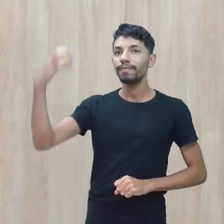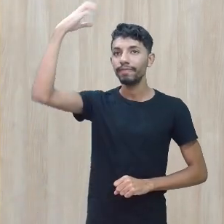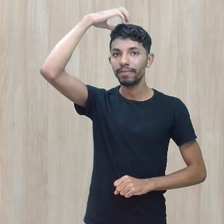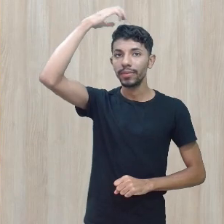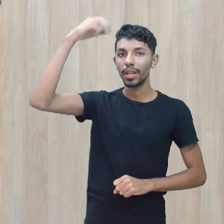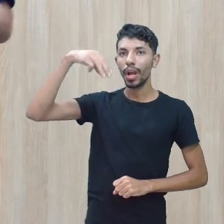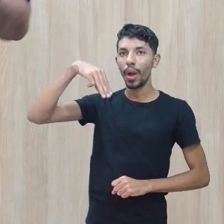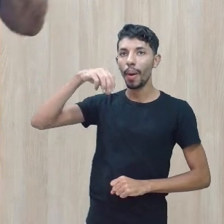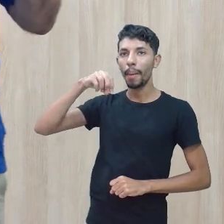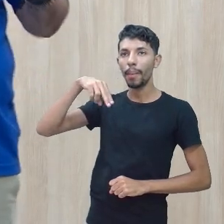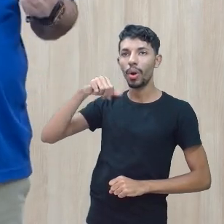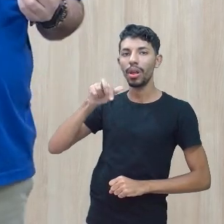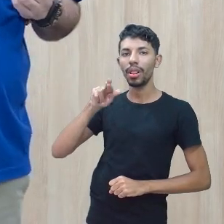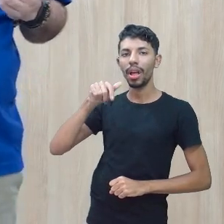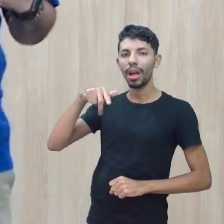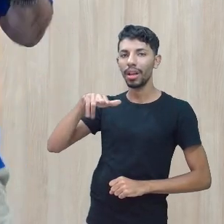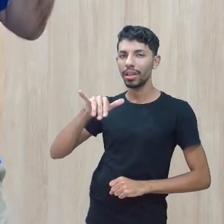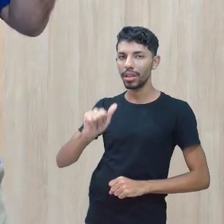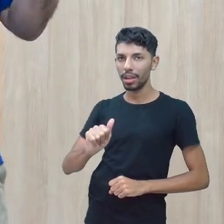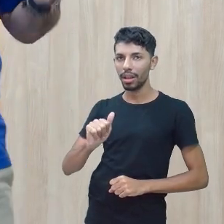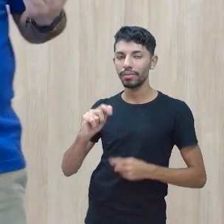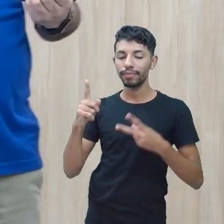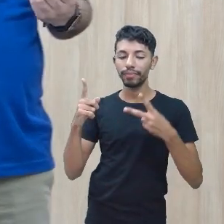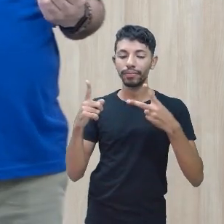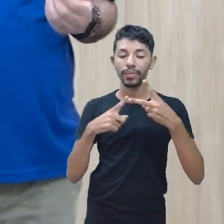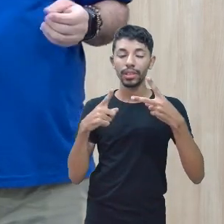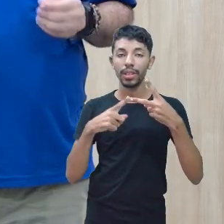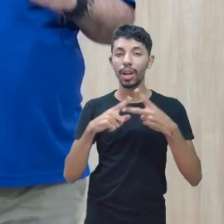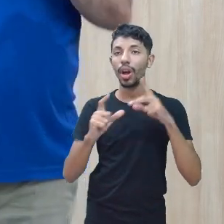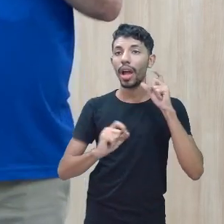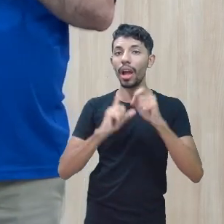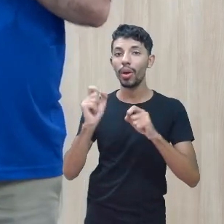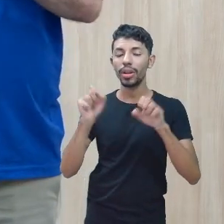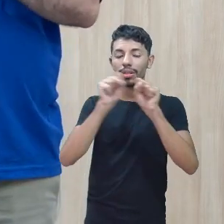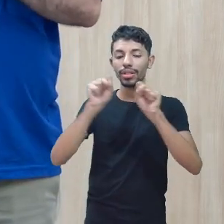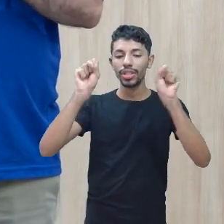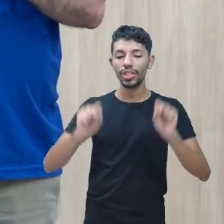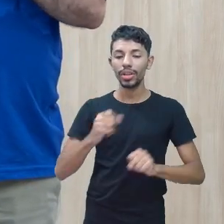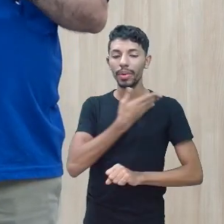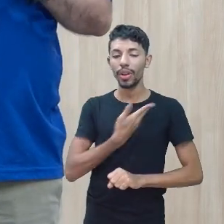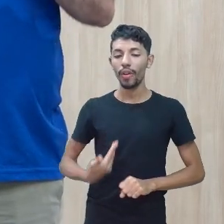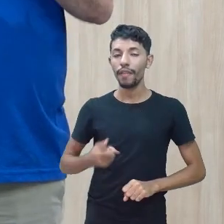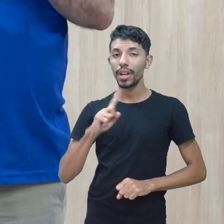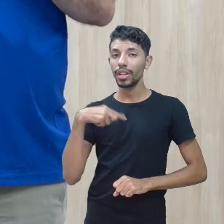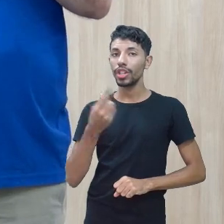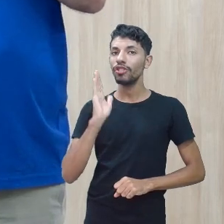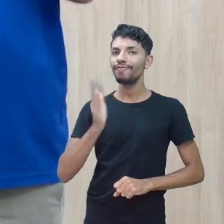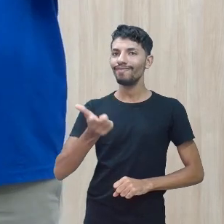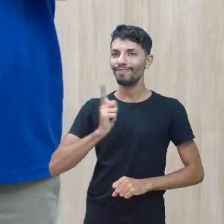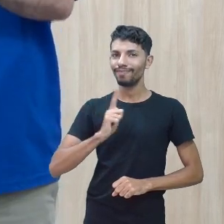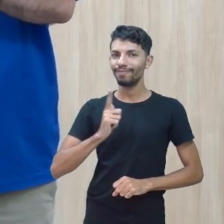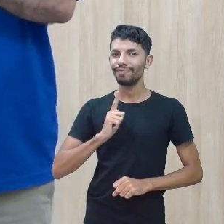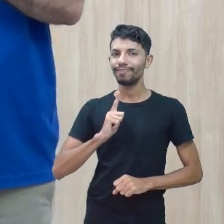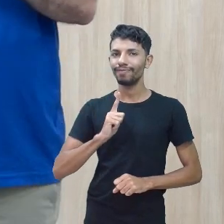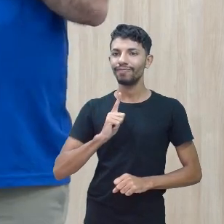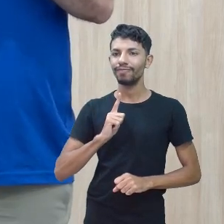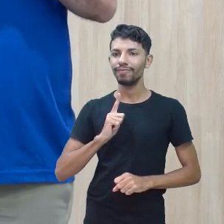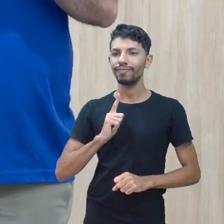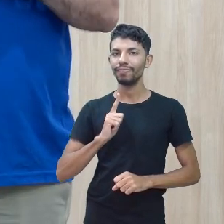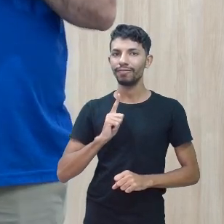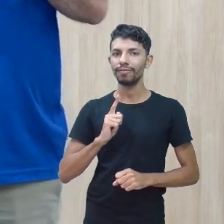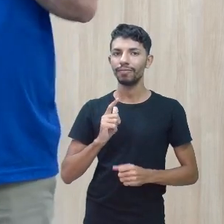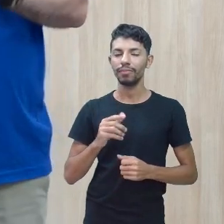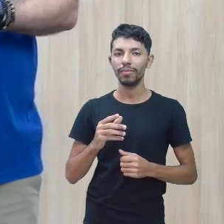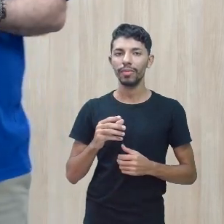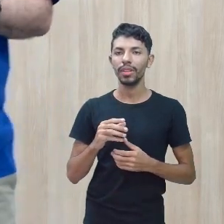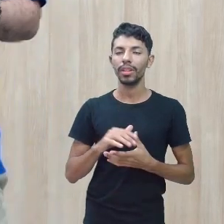monarquia. E a outra é o sistema de governo que nós temos, por exemplo, a forma de governo que nós